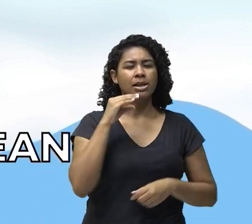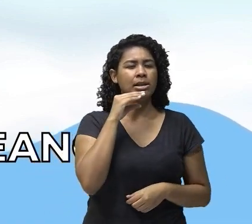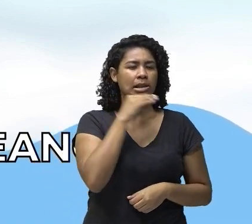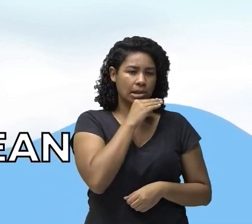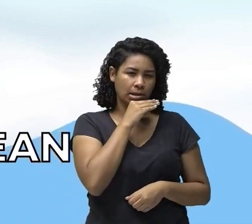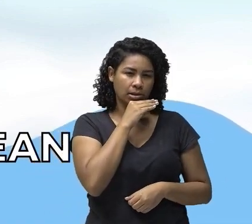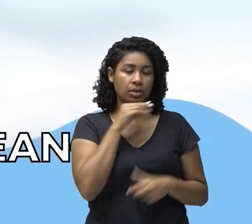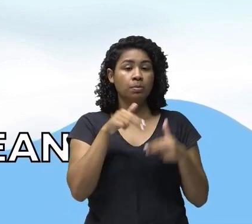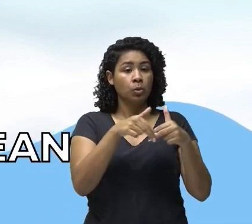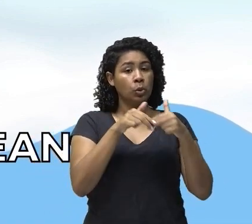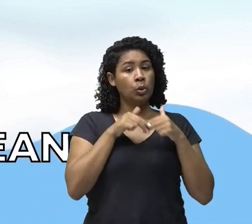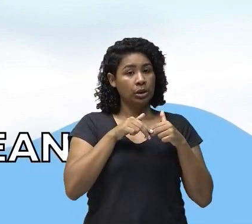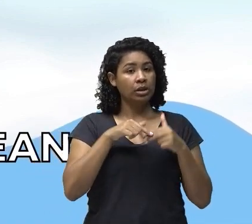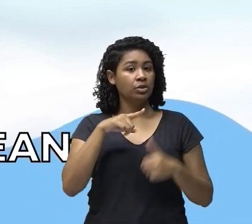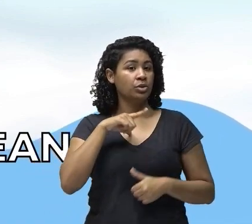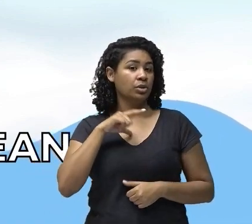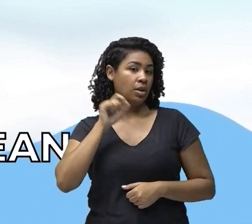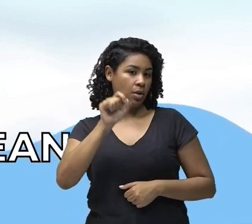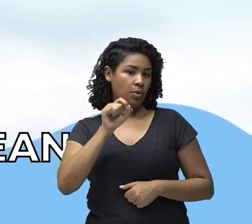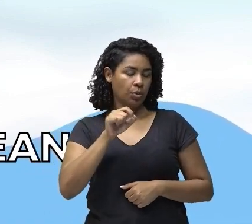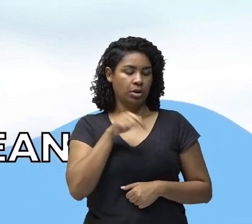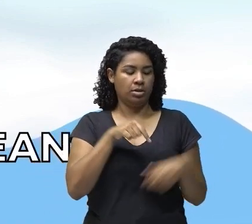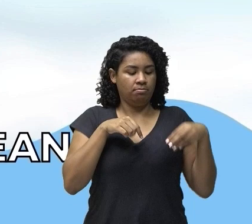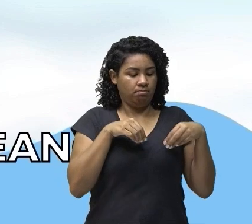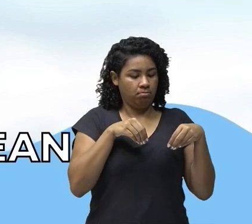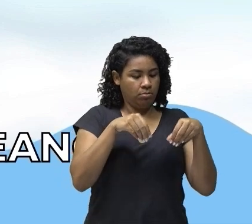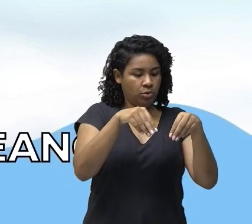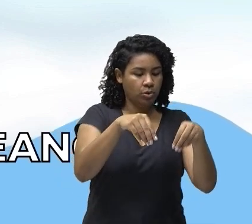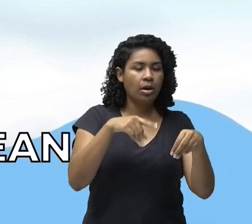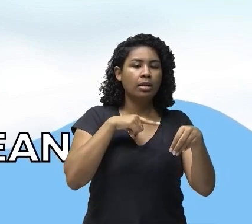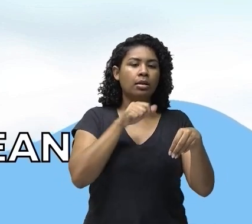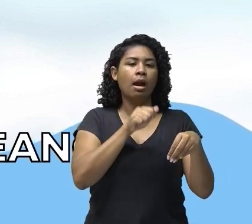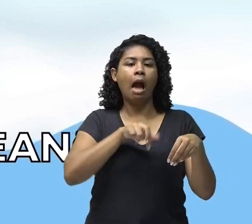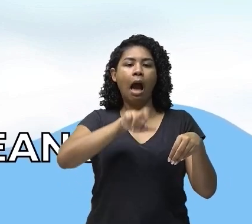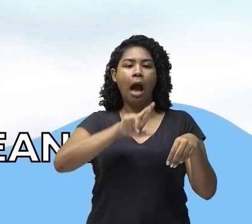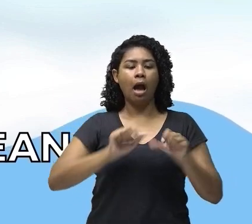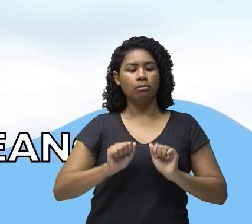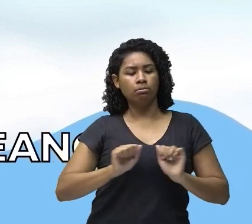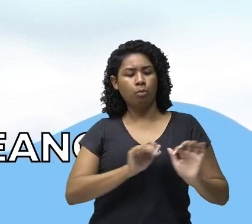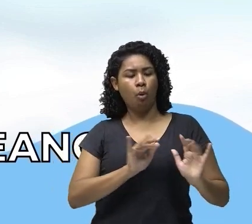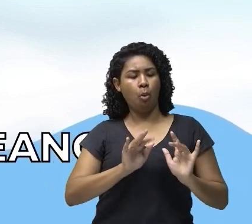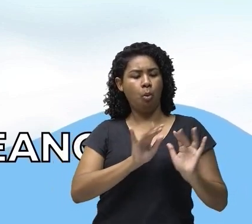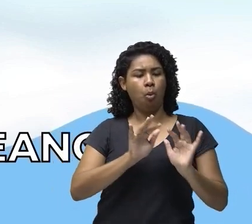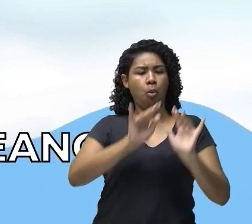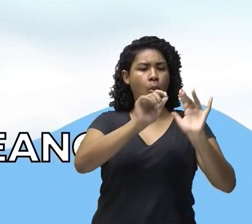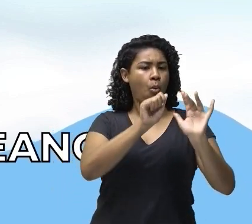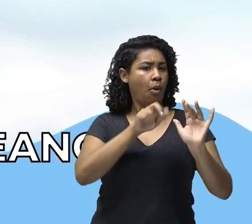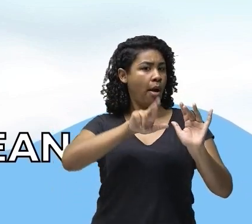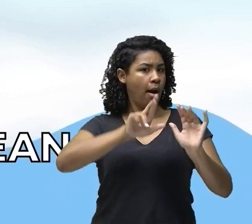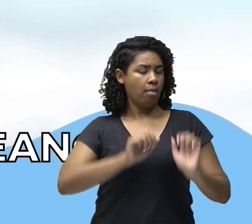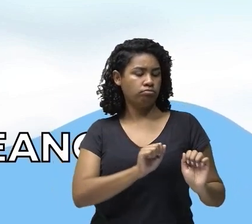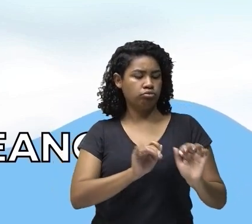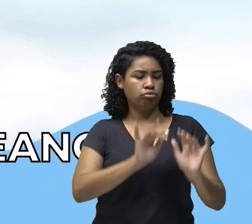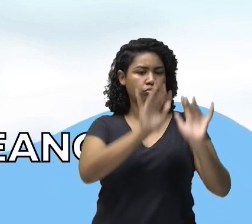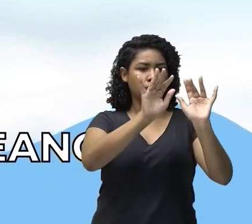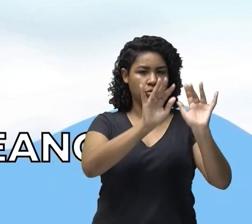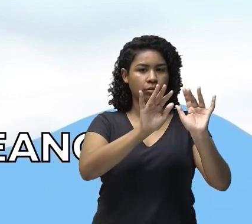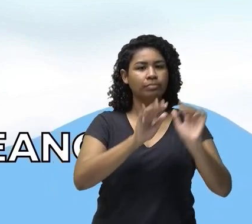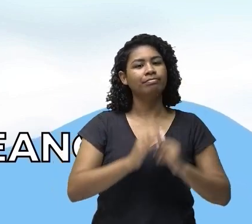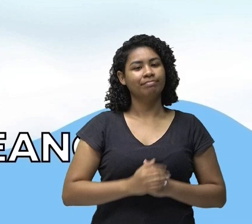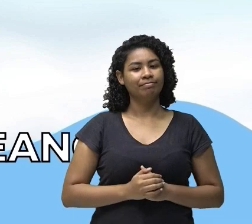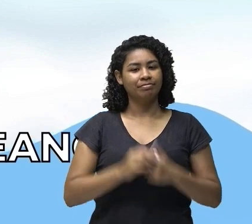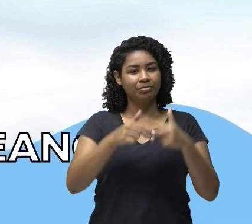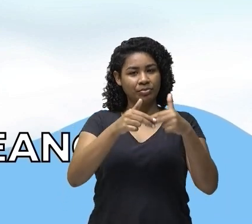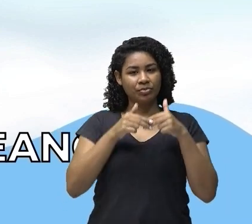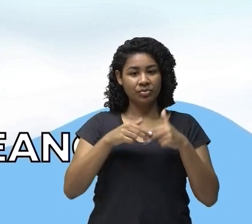Dessa forma, o ar que está sobre a areia sobe e o ar que está sobre a água vem ocupar o seu lugar,